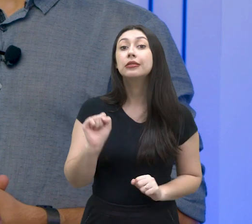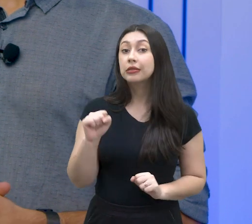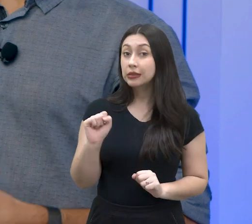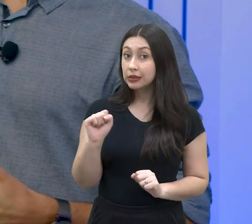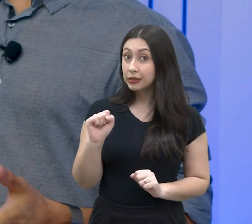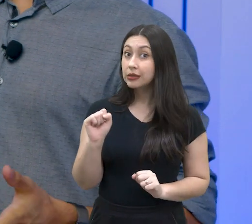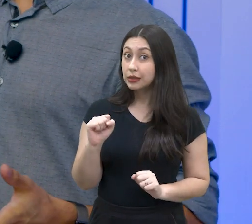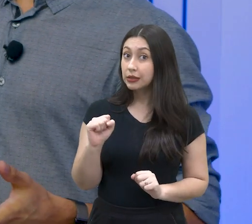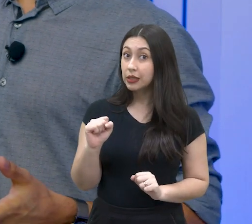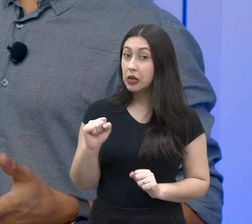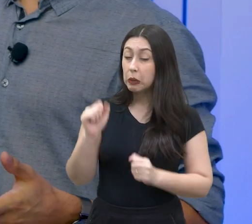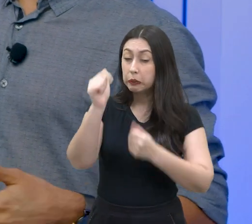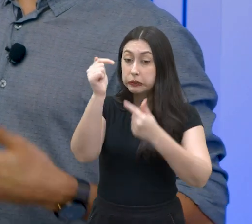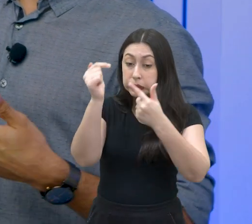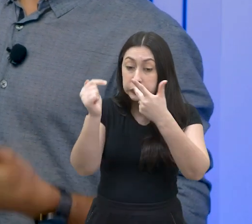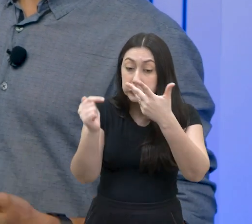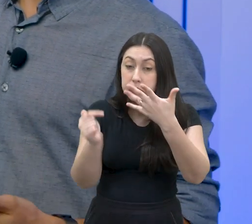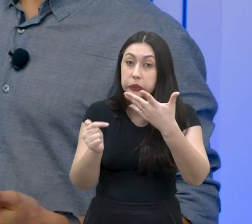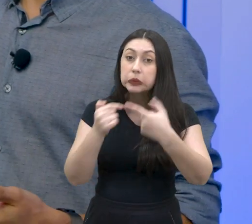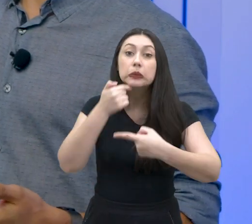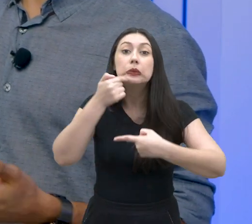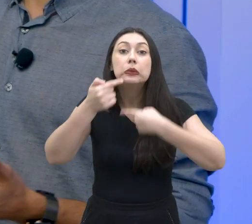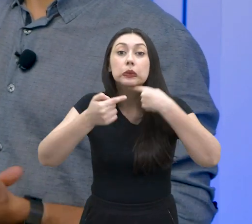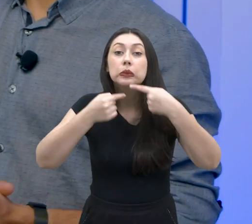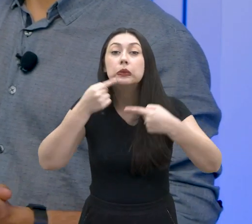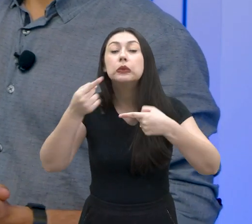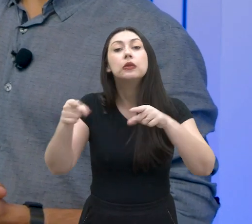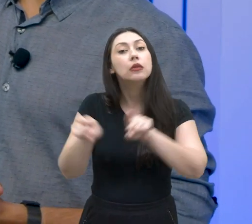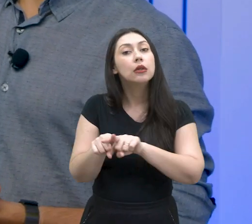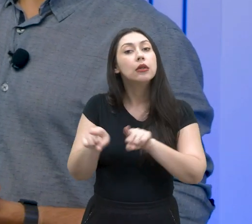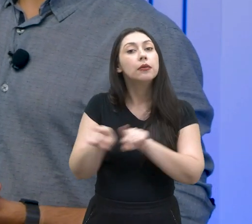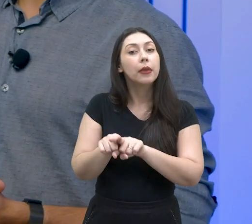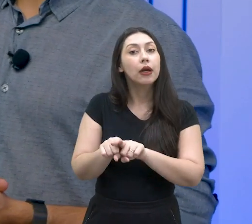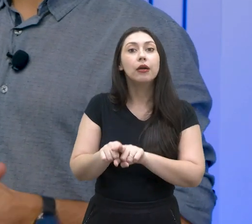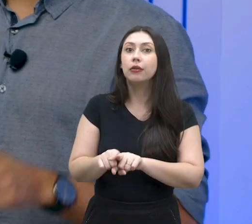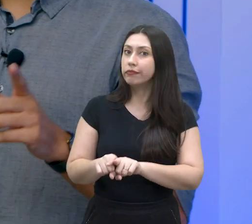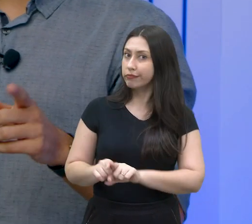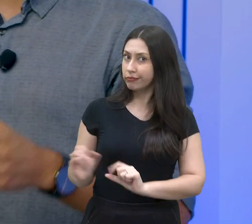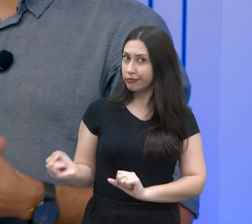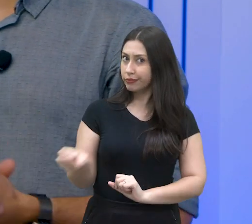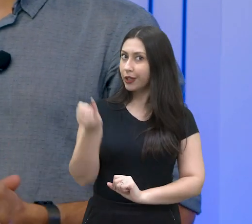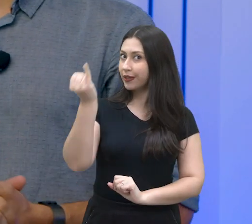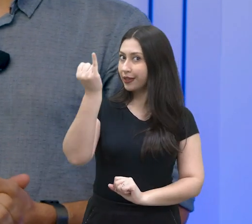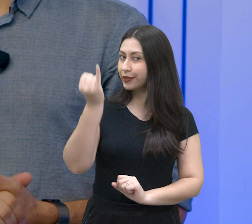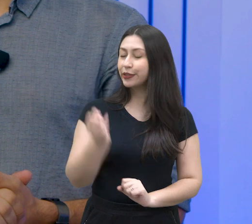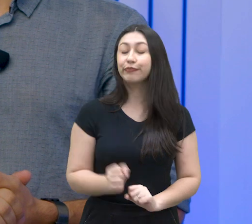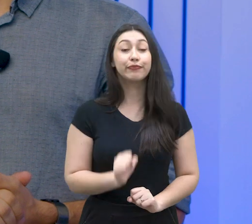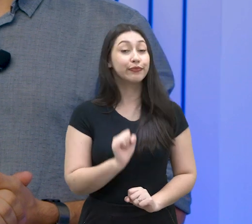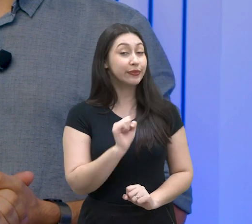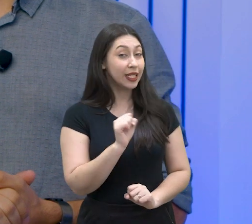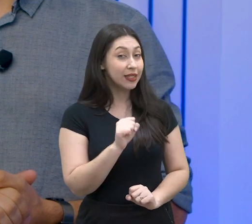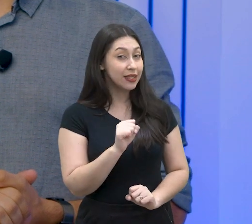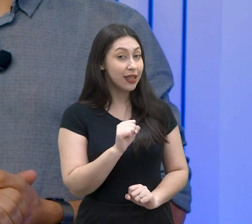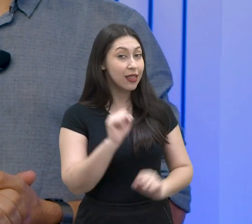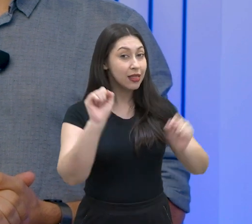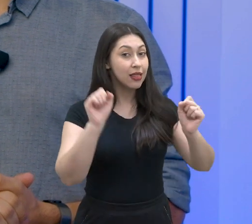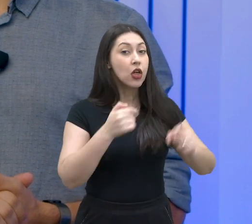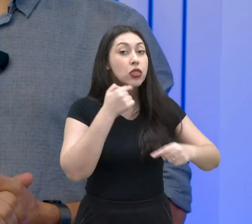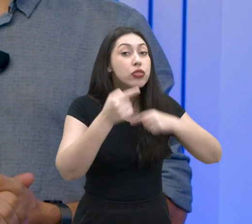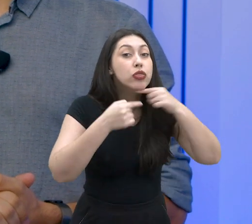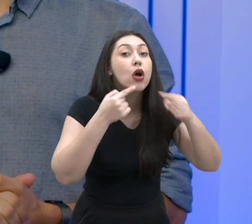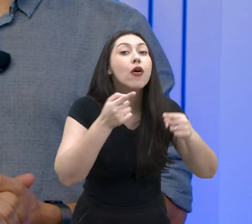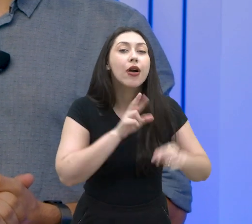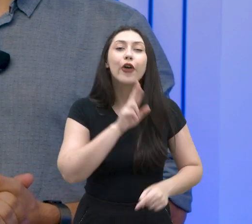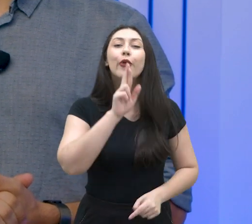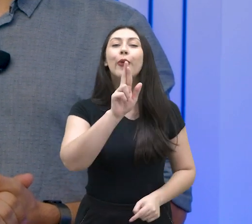Matheus? Exatamente, Marvin. Muita coisa para falar, muitas dúvidas para serem tiradas, assunto importante. Exatamente, nós vamos tirar todas